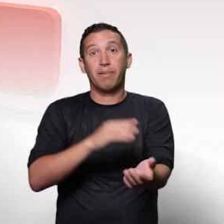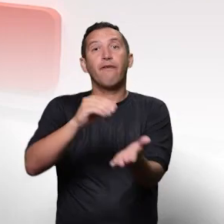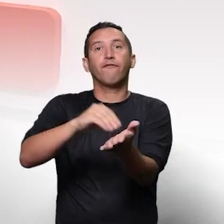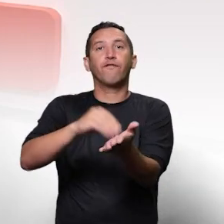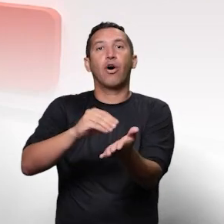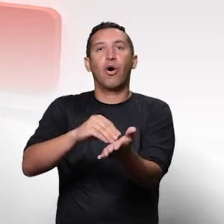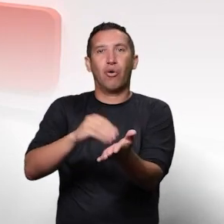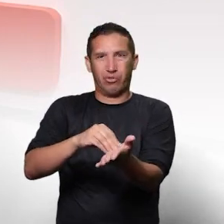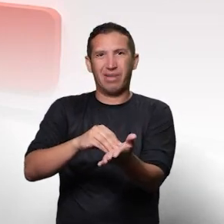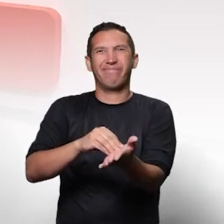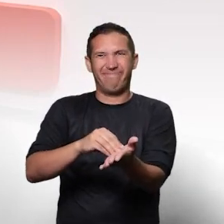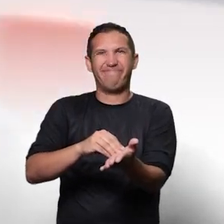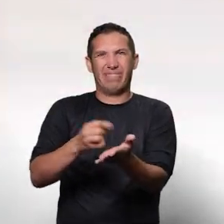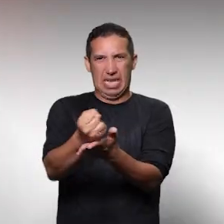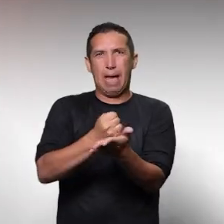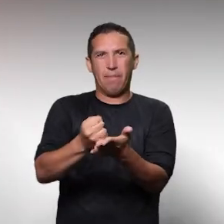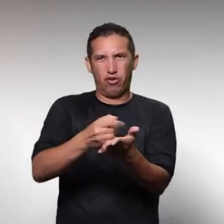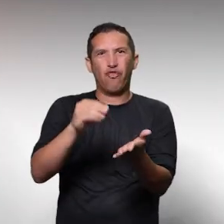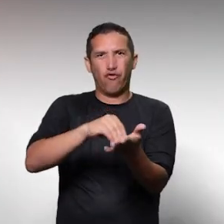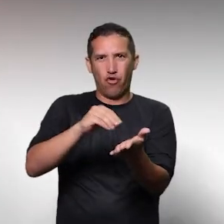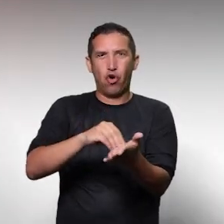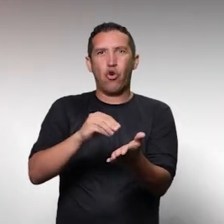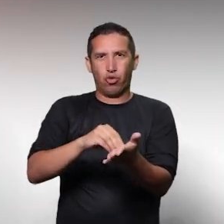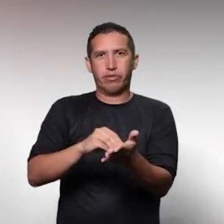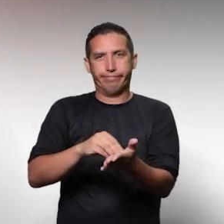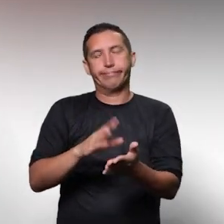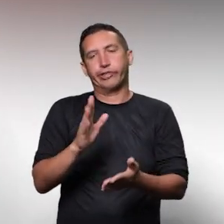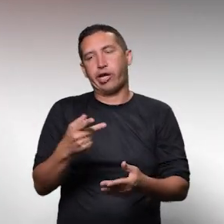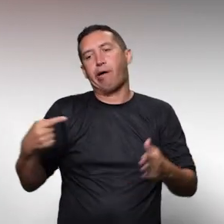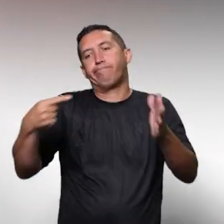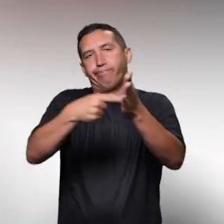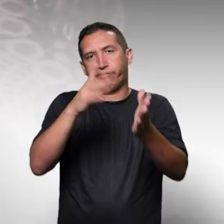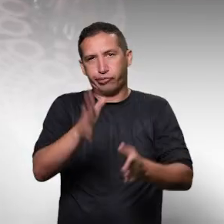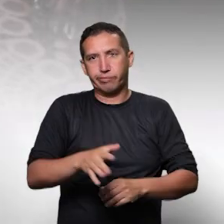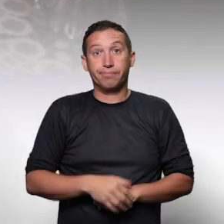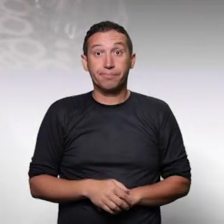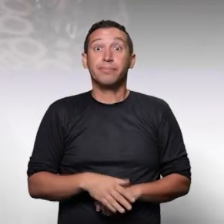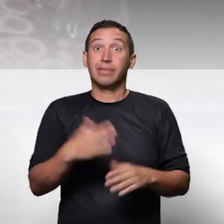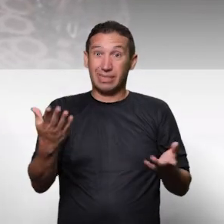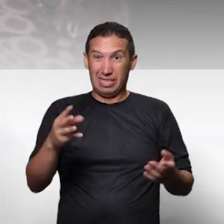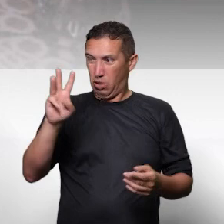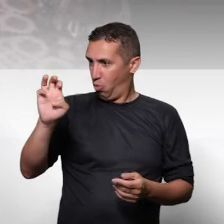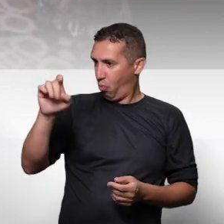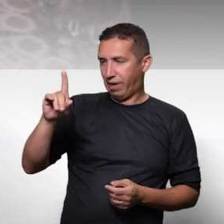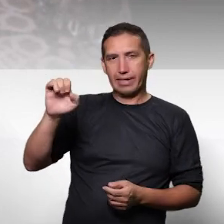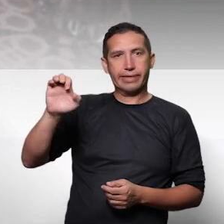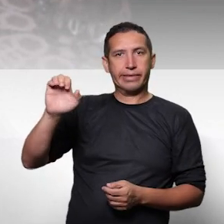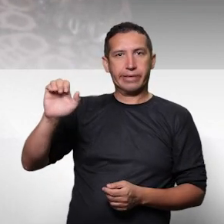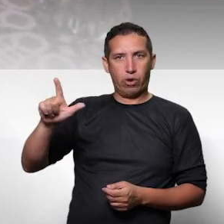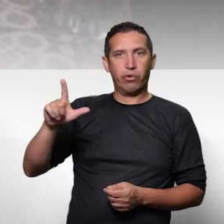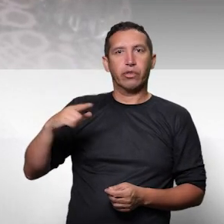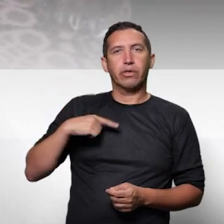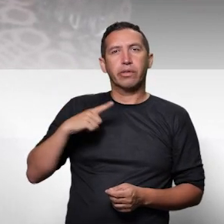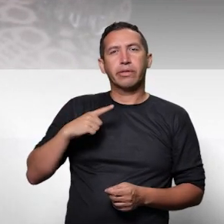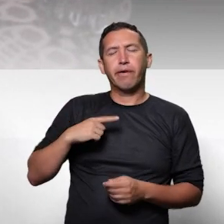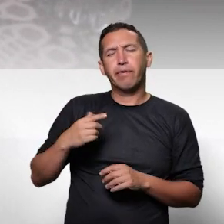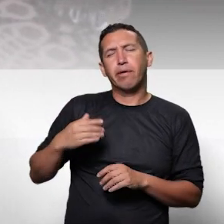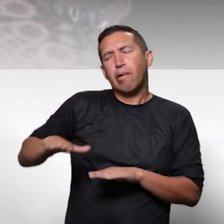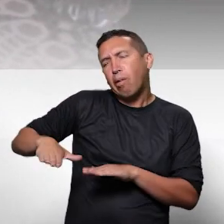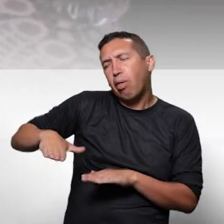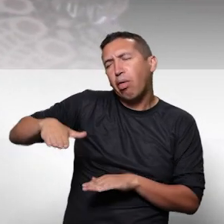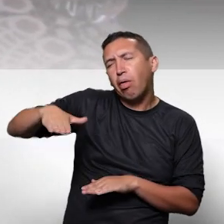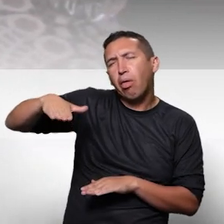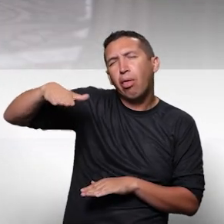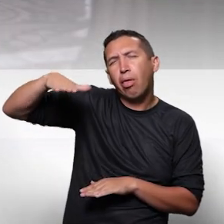medicamento na região Olha só desde os 7 anos de idade Wendel que hoje tem 25 convive